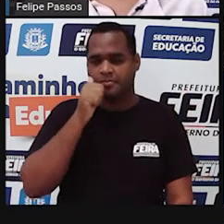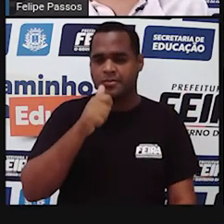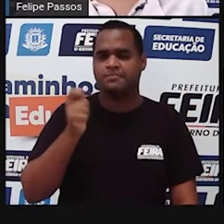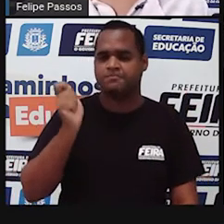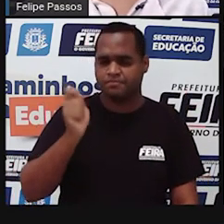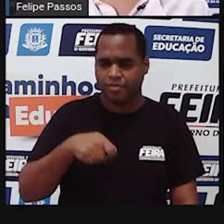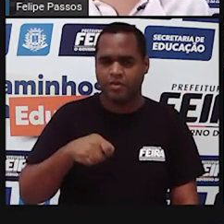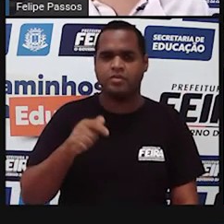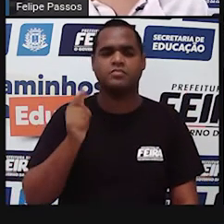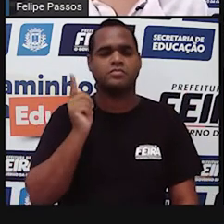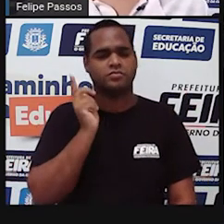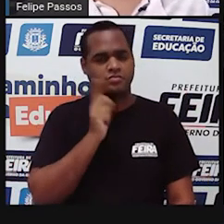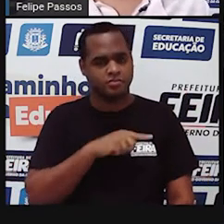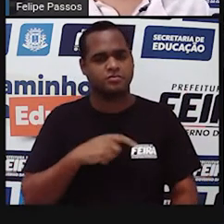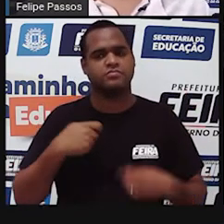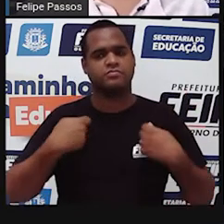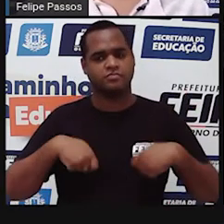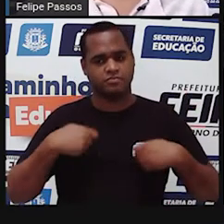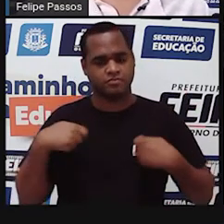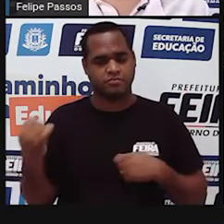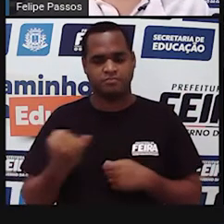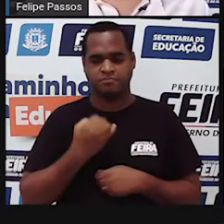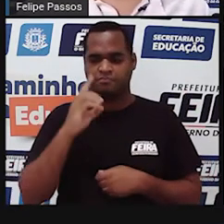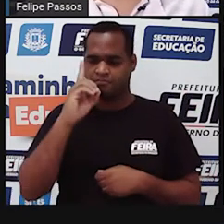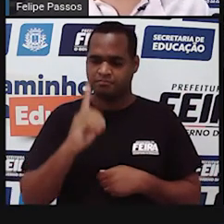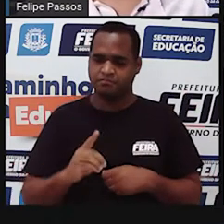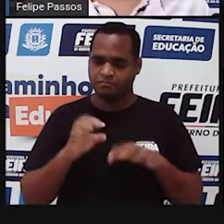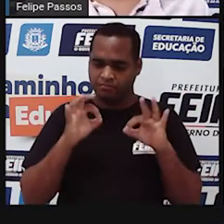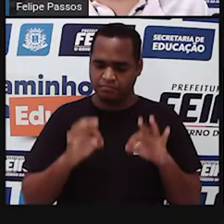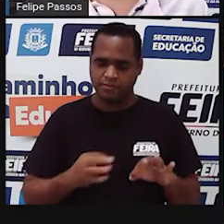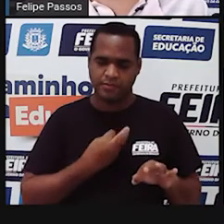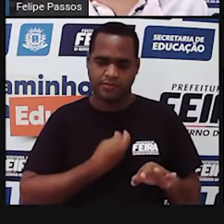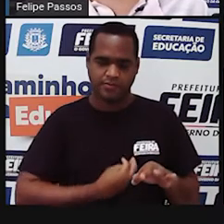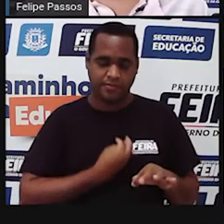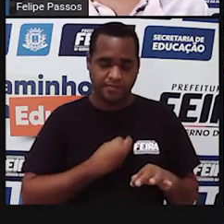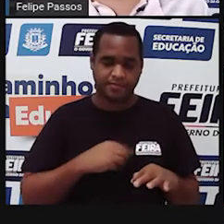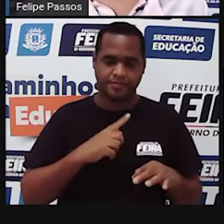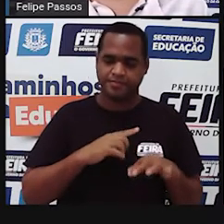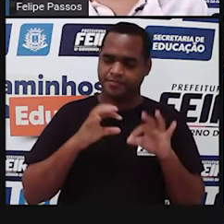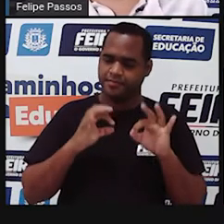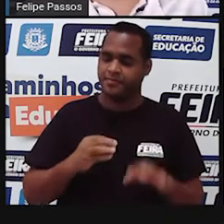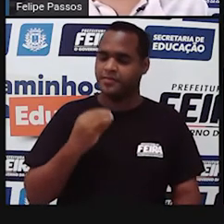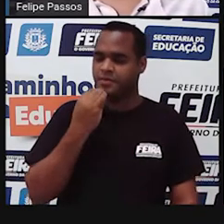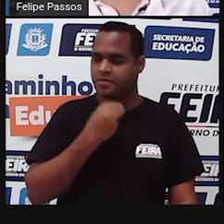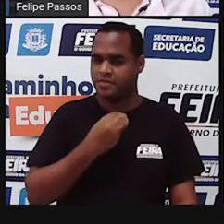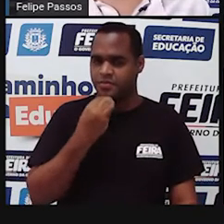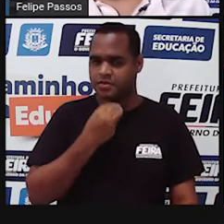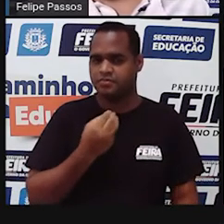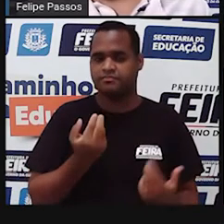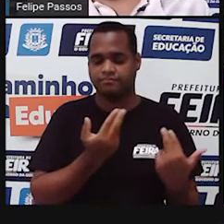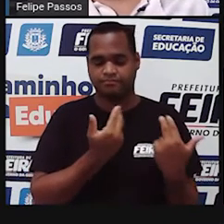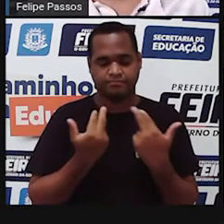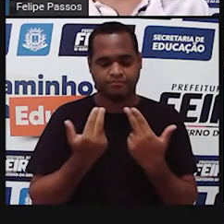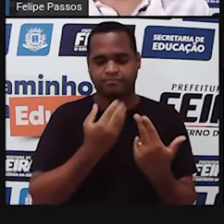e deve ter direitos iguais, deve ter oportunidades iguais aos homens.